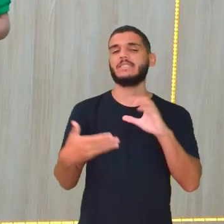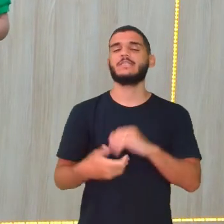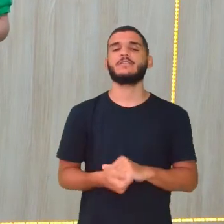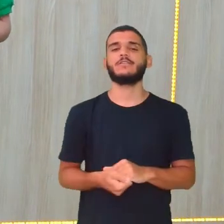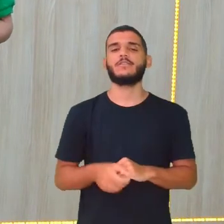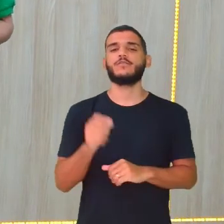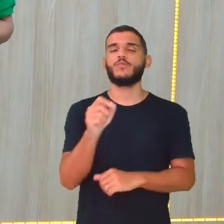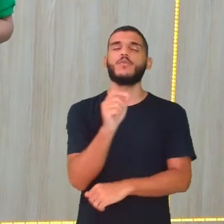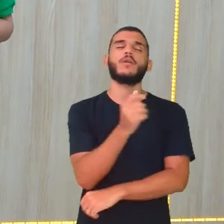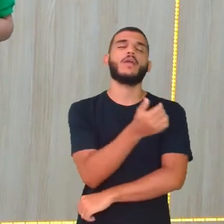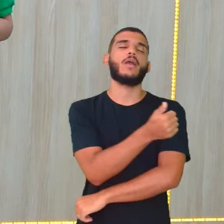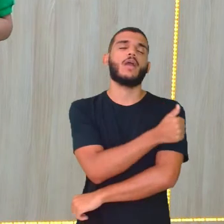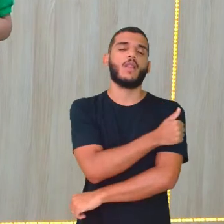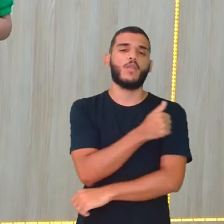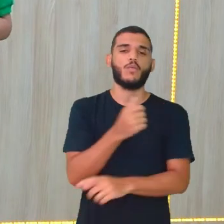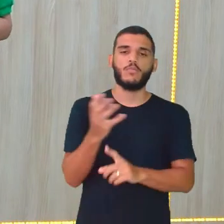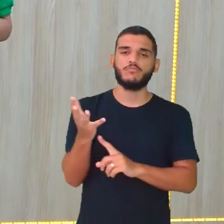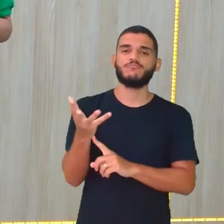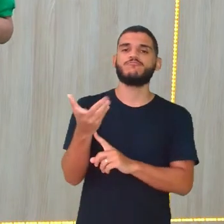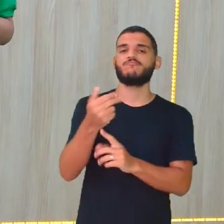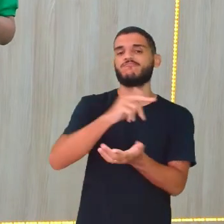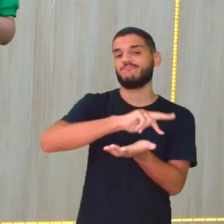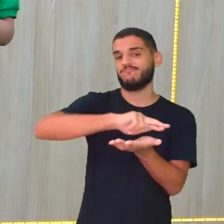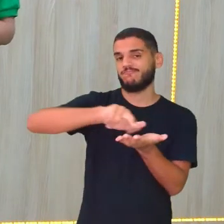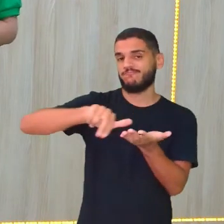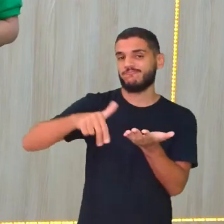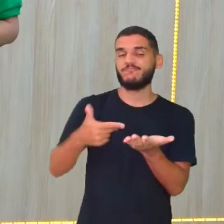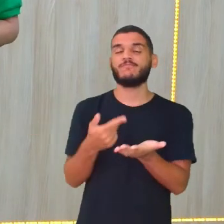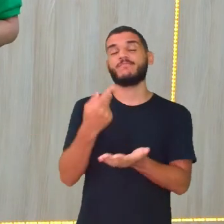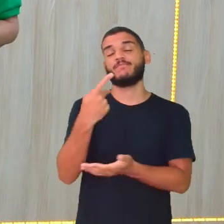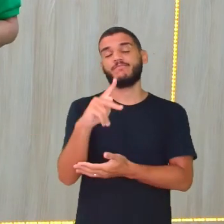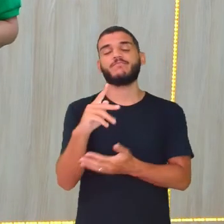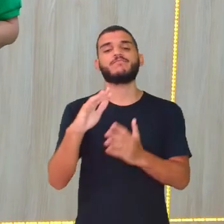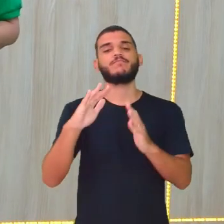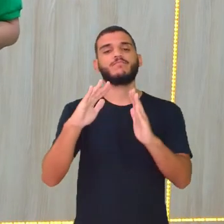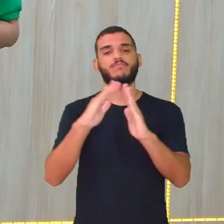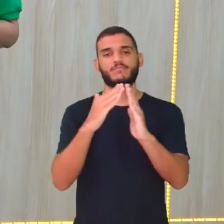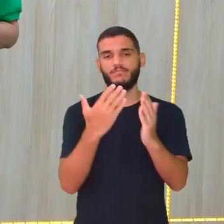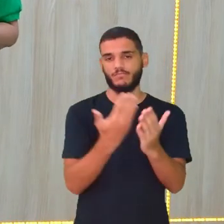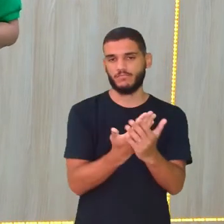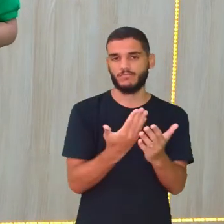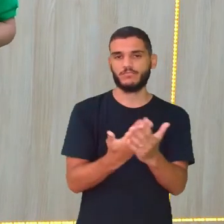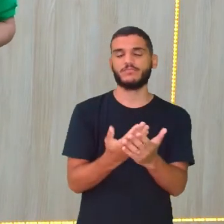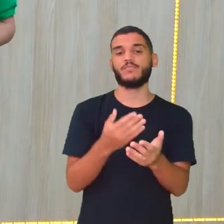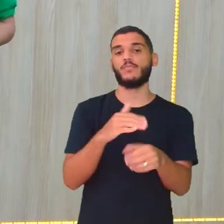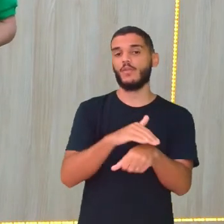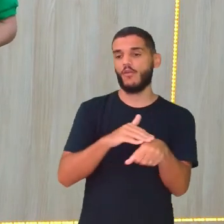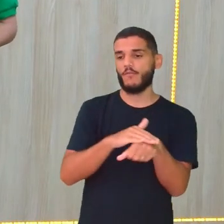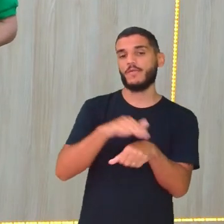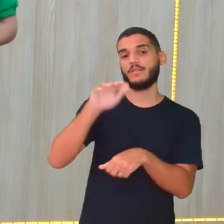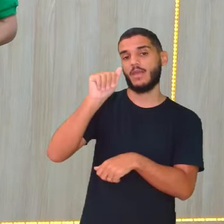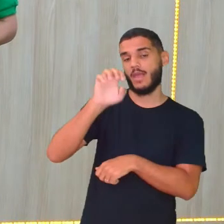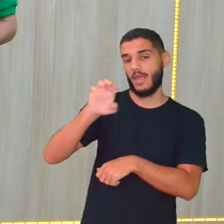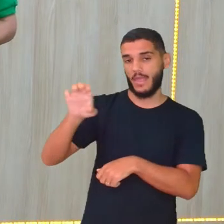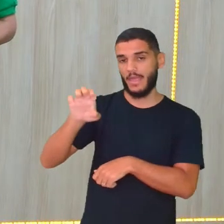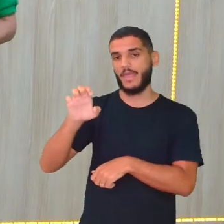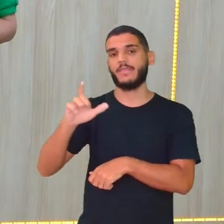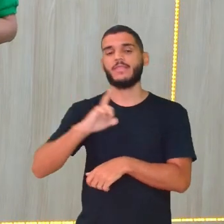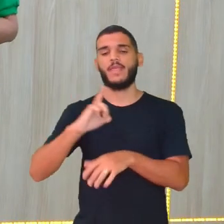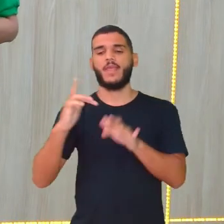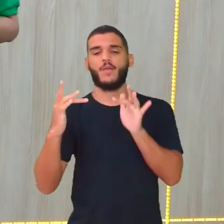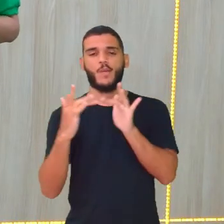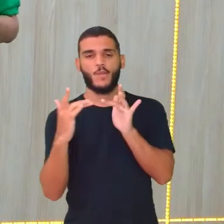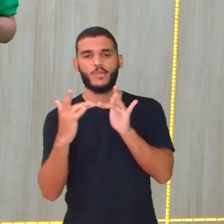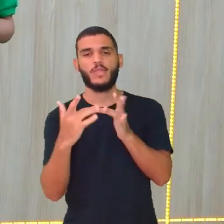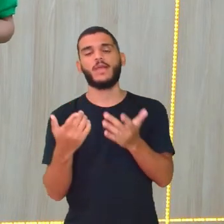de um estudante com altas habilidades na sua sala, fale com a AE vai entrar em contato com o NAAS e